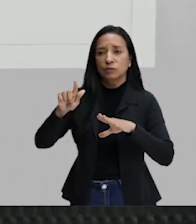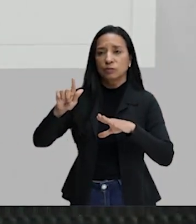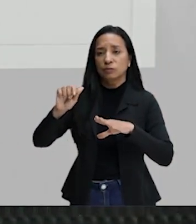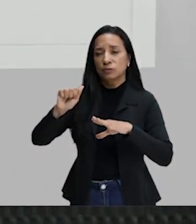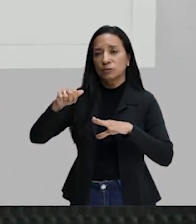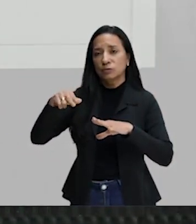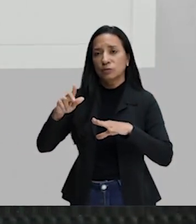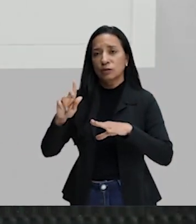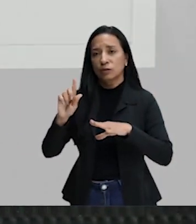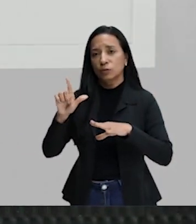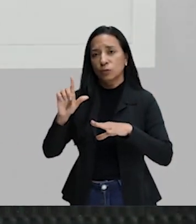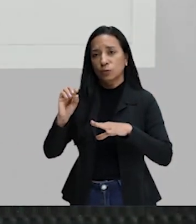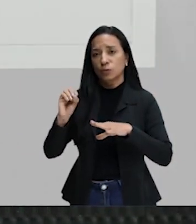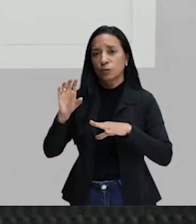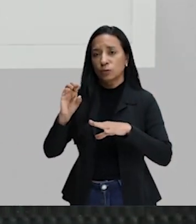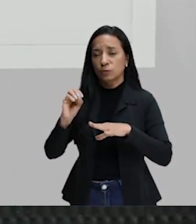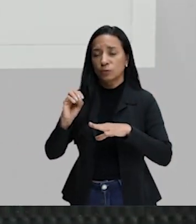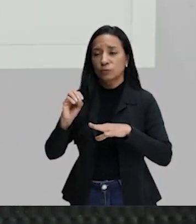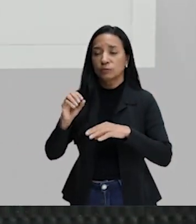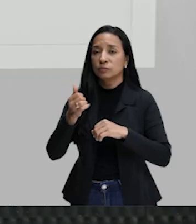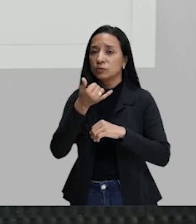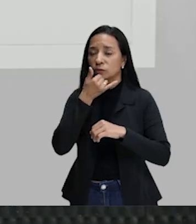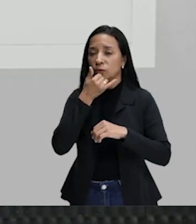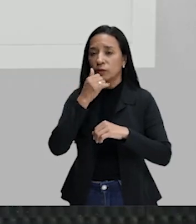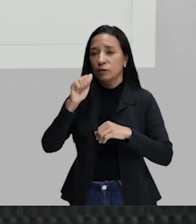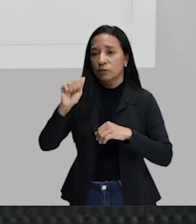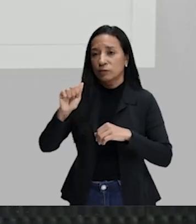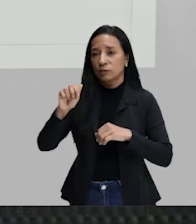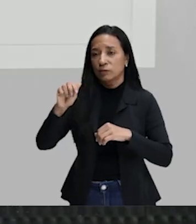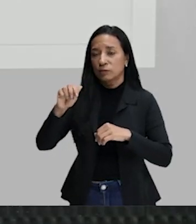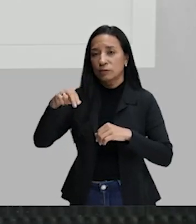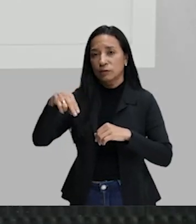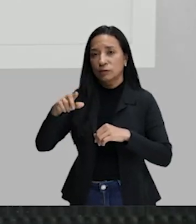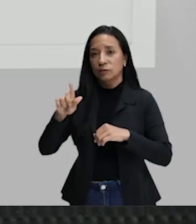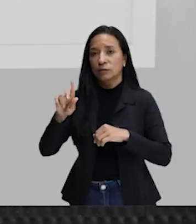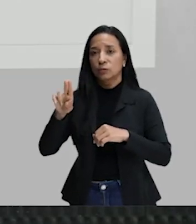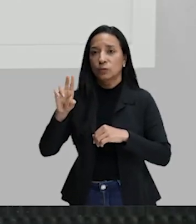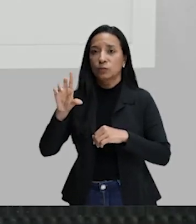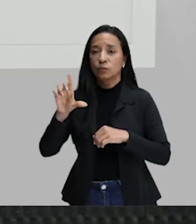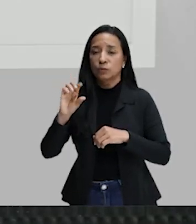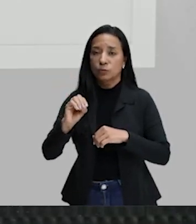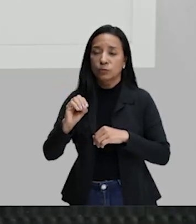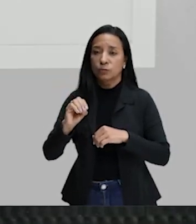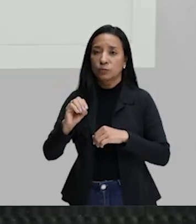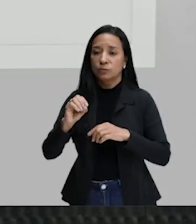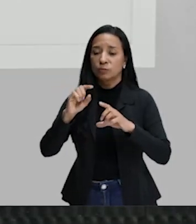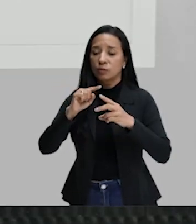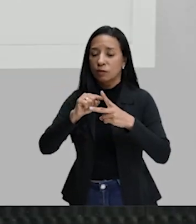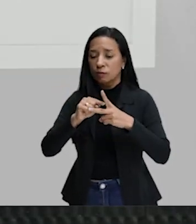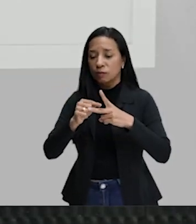Ok? Então, essa é a nossa primeira situação. Agora, vamos imaginar o seguinte.